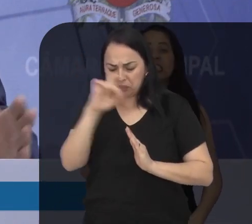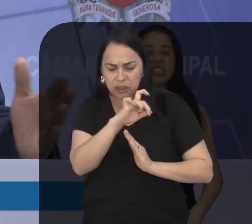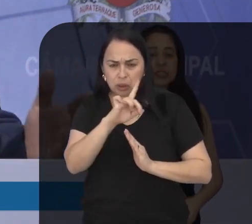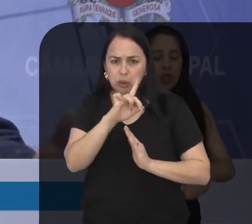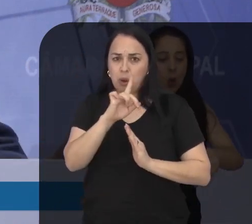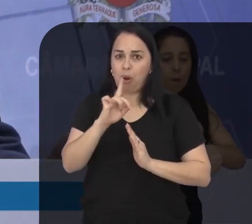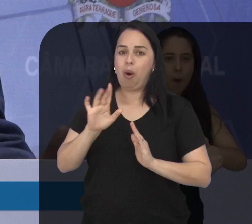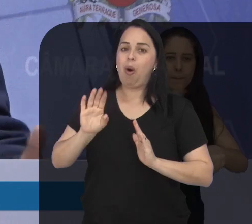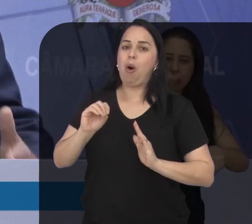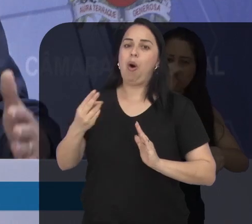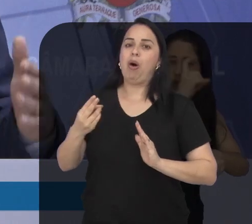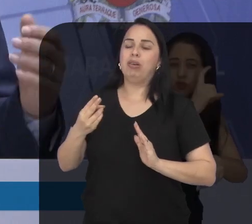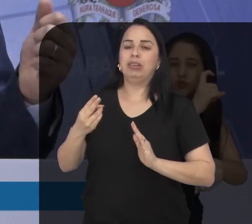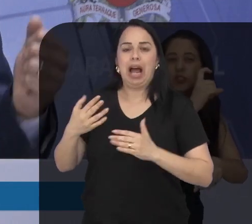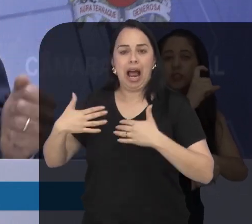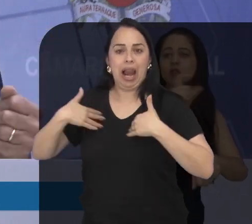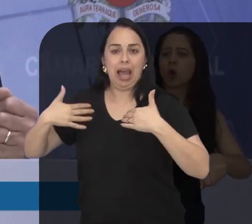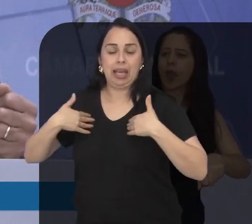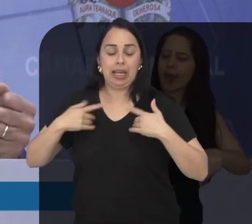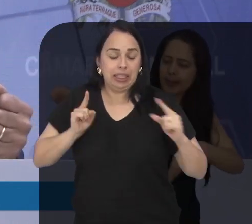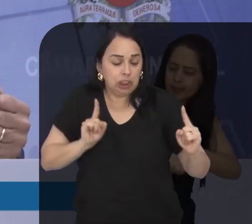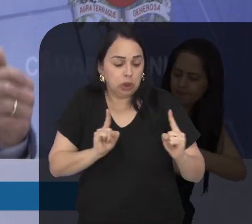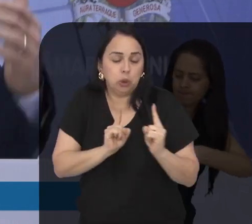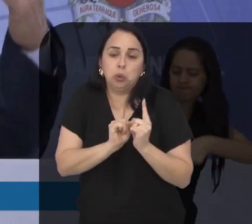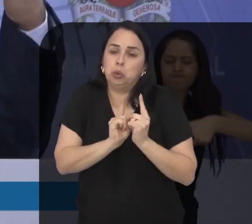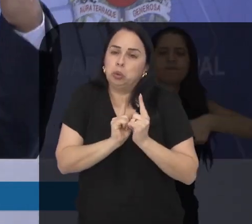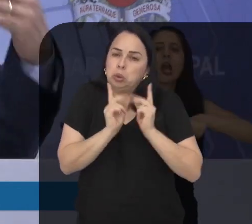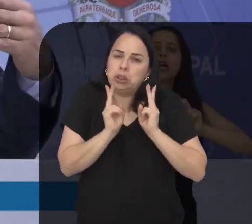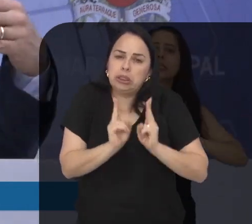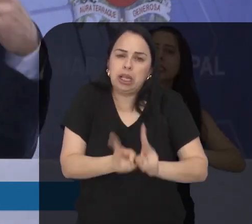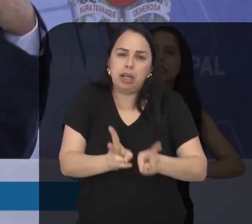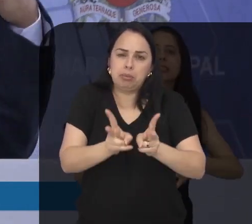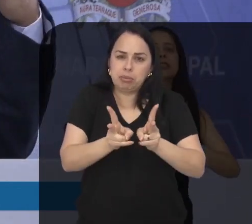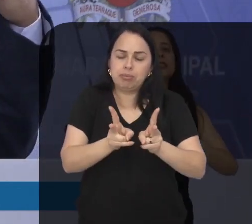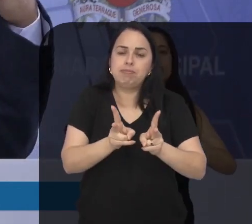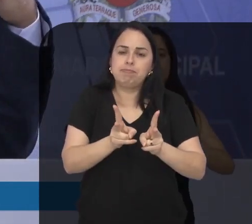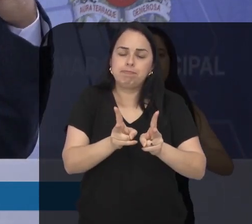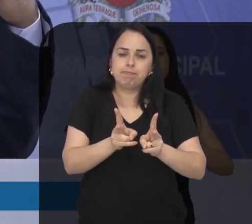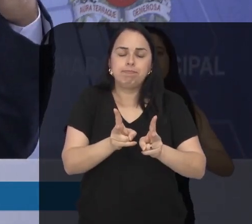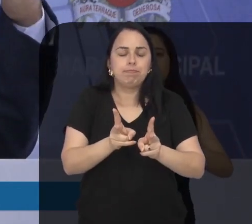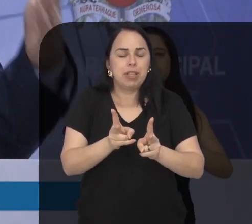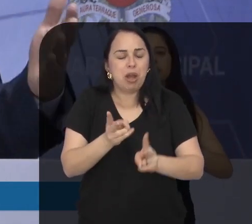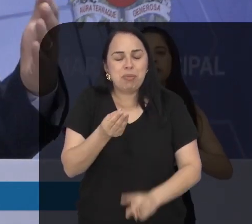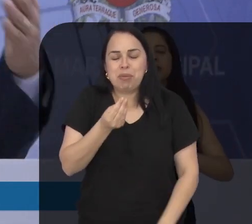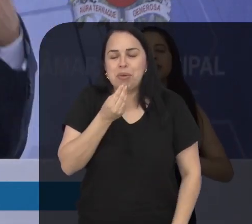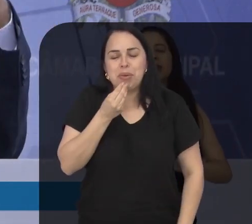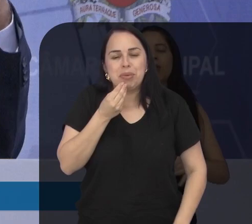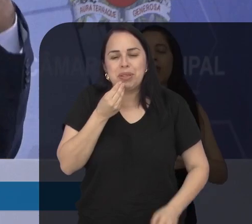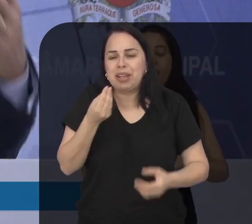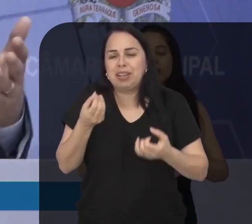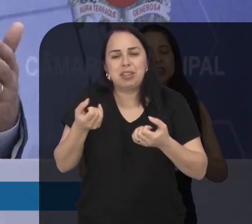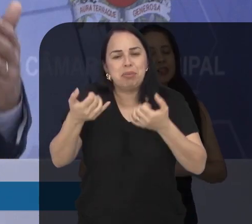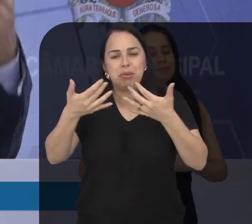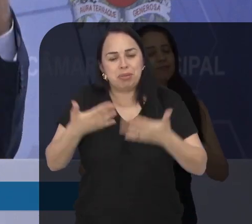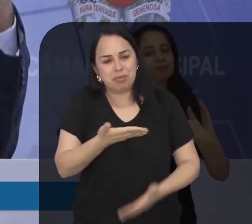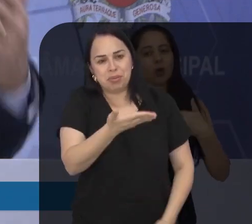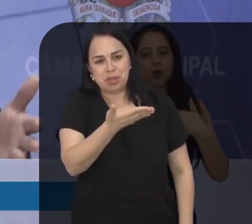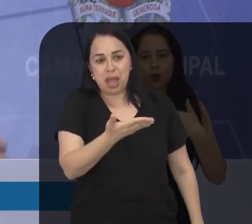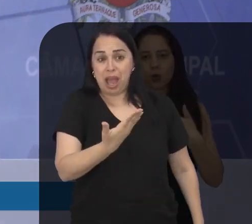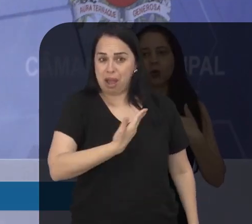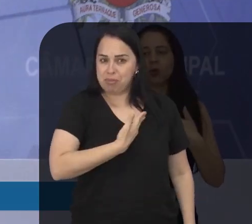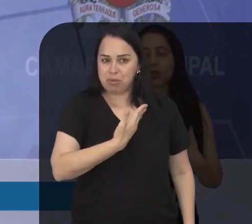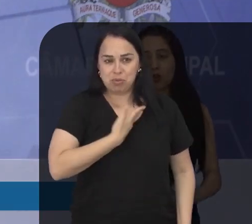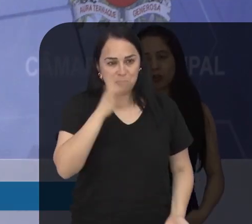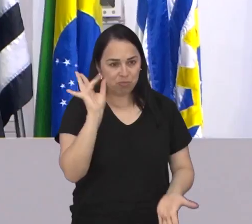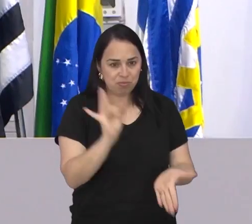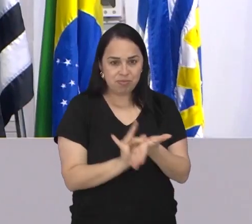difícil ou não, ele está do nosso lado. Então, para mim, é um privilégio de falar para ele. Ele é um